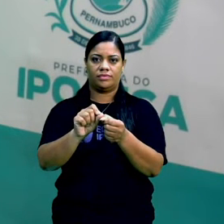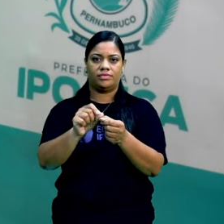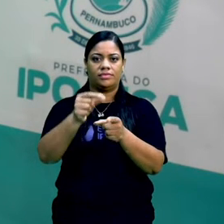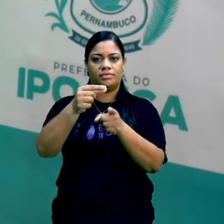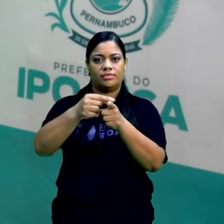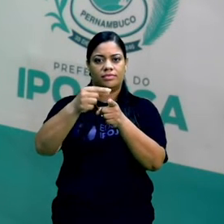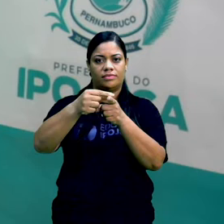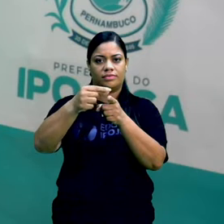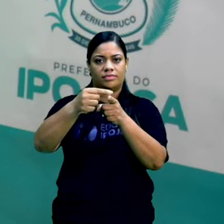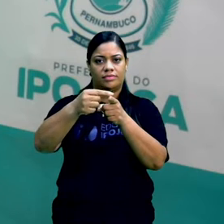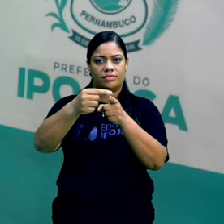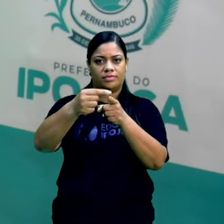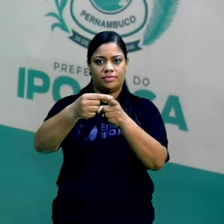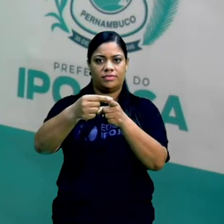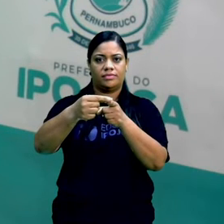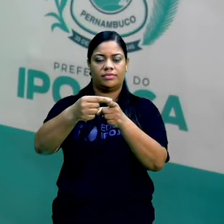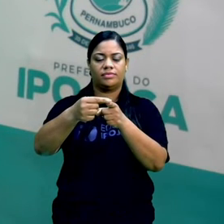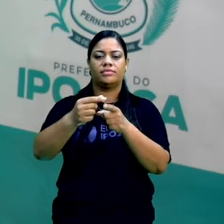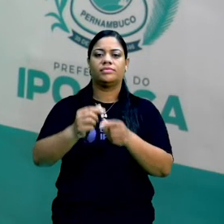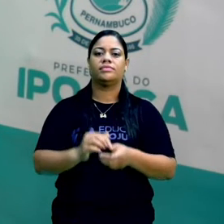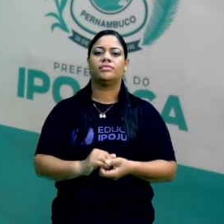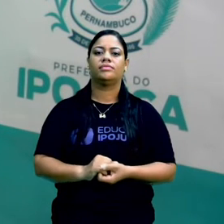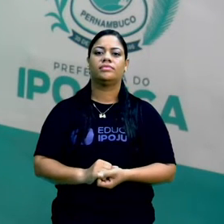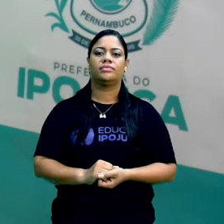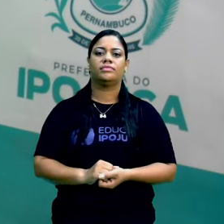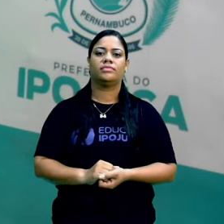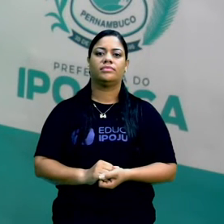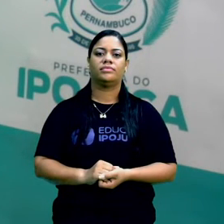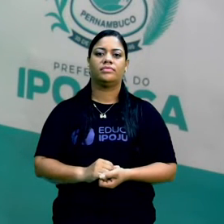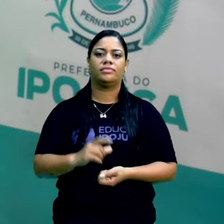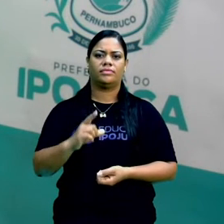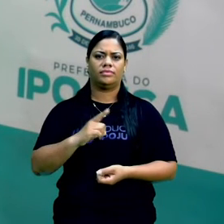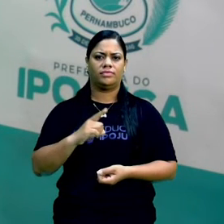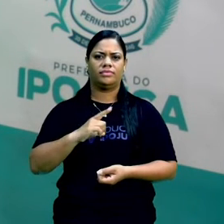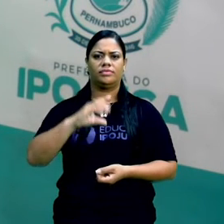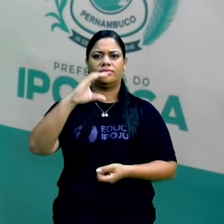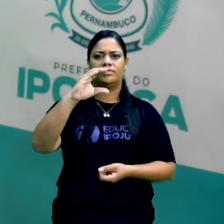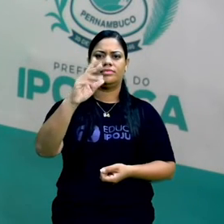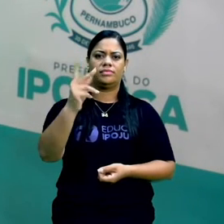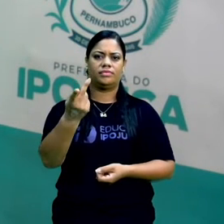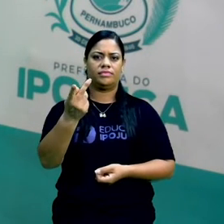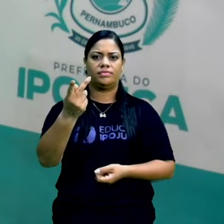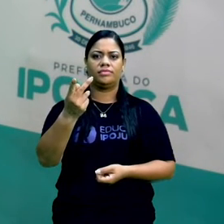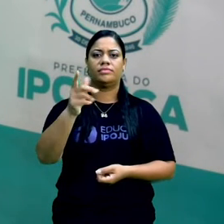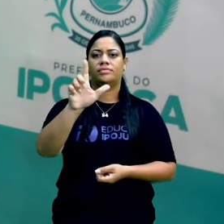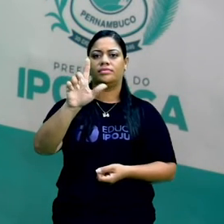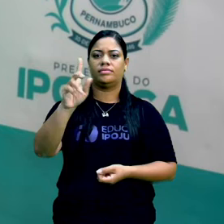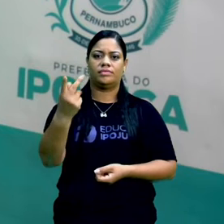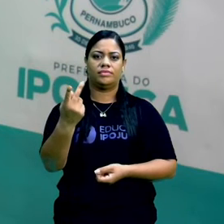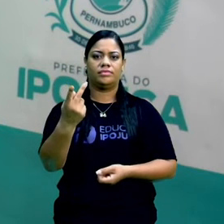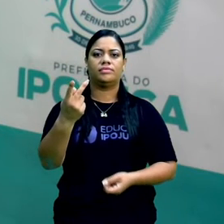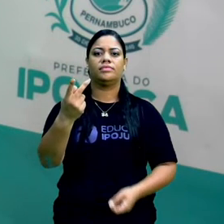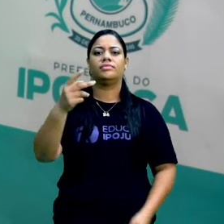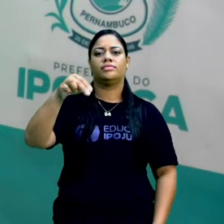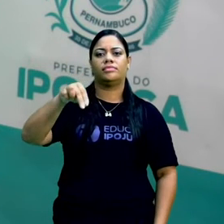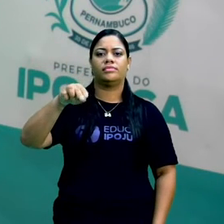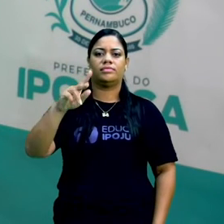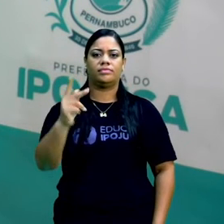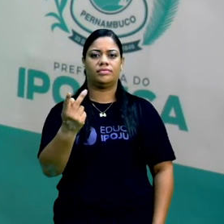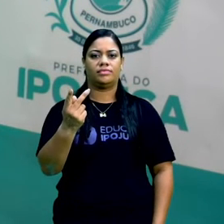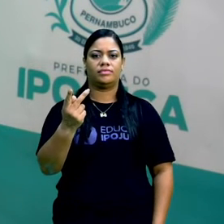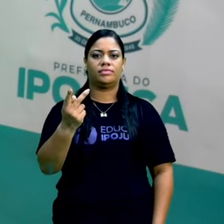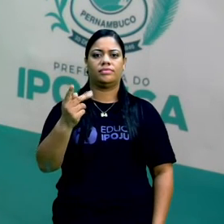de sílabas na palavra, né? E tiver palavras com CH, LH,